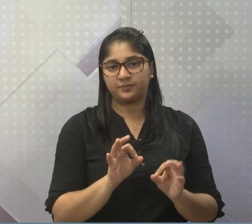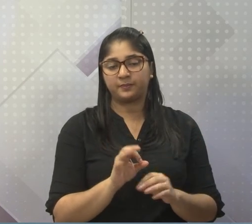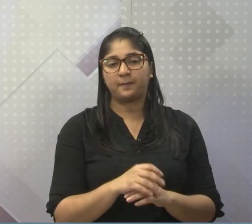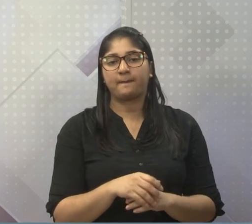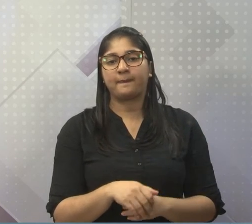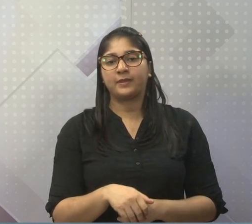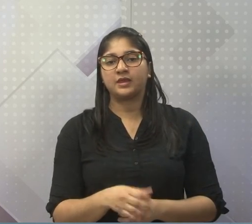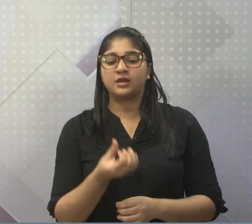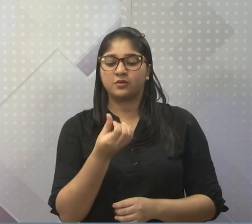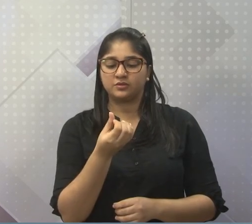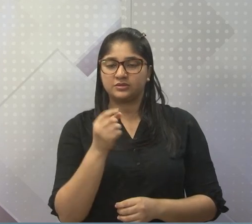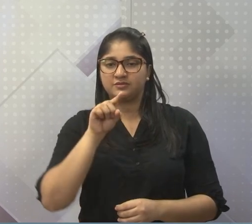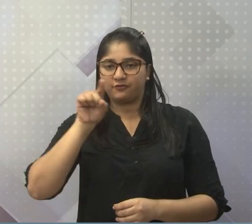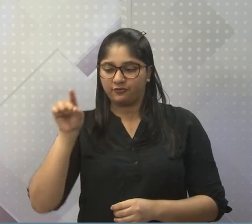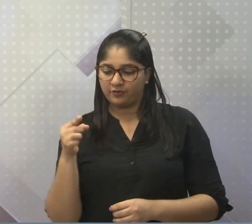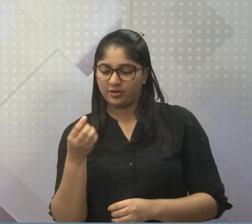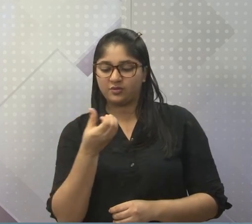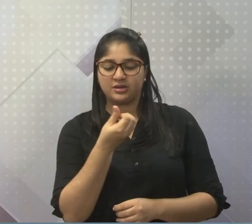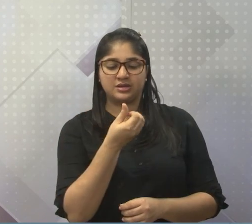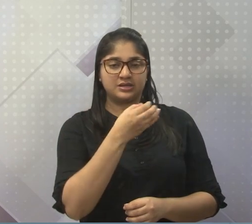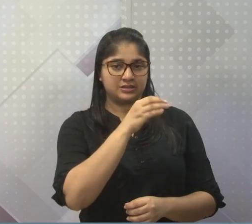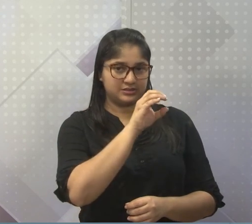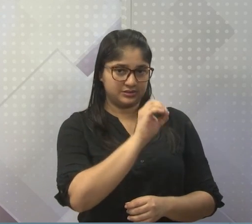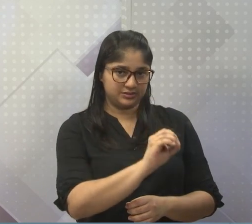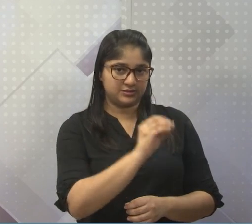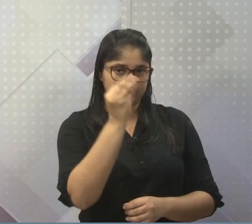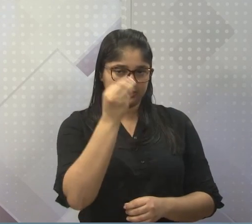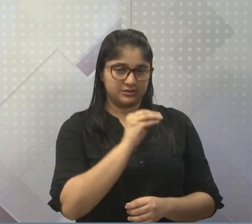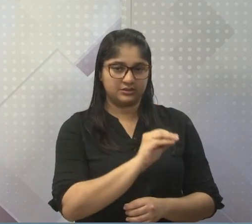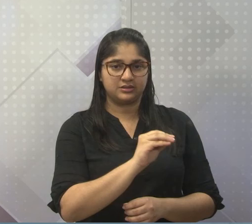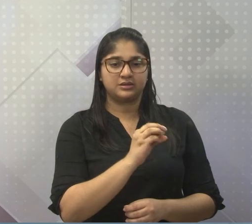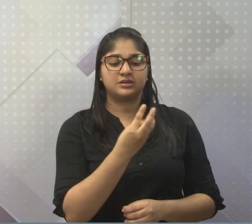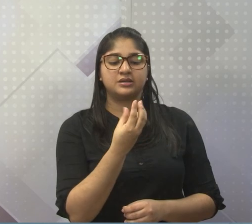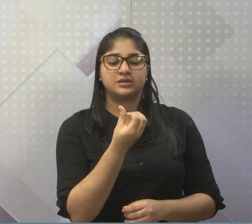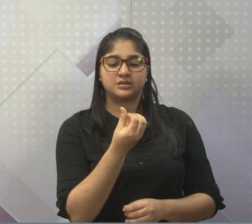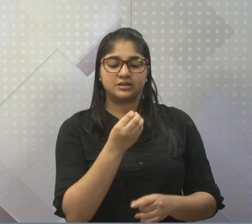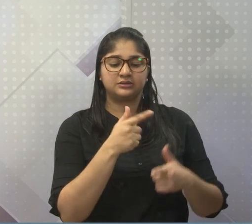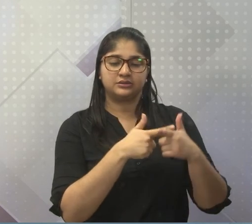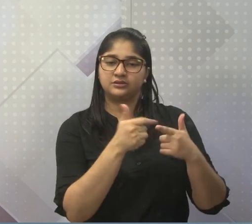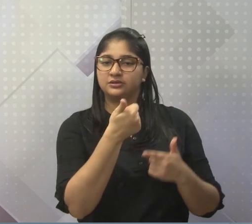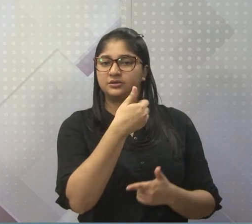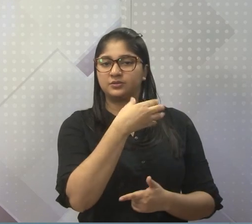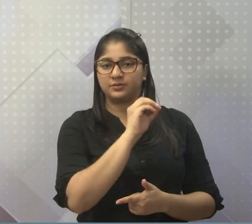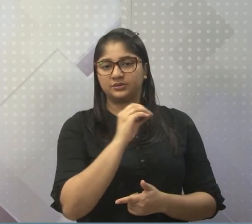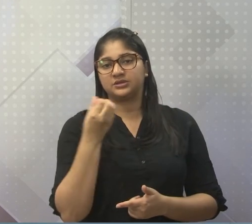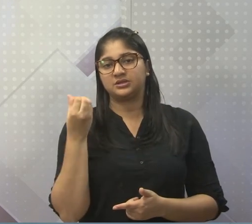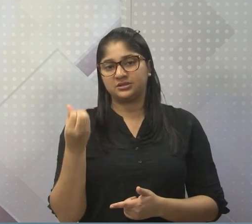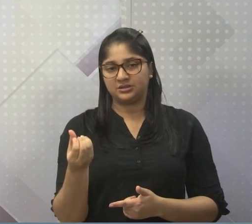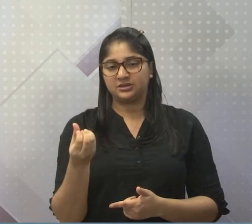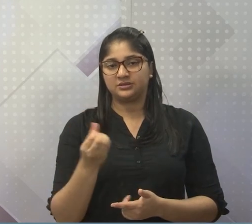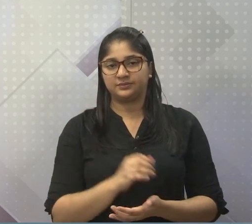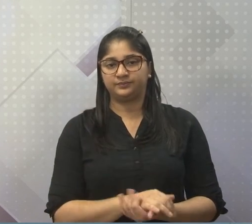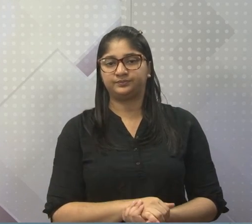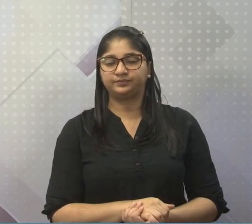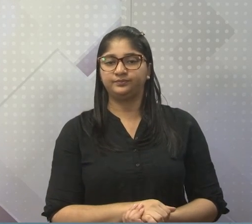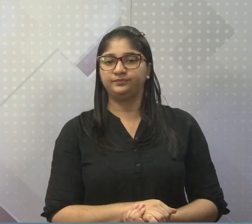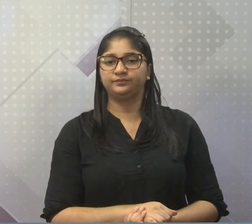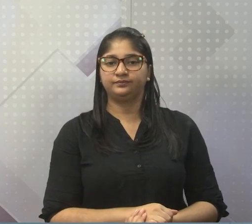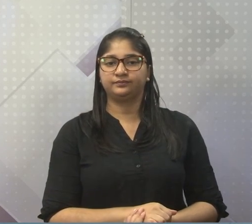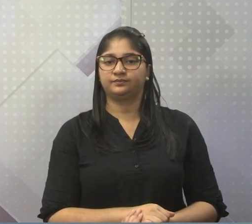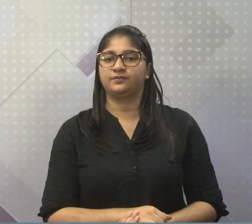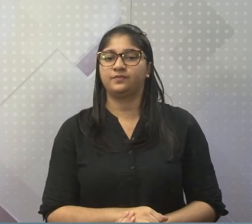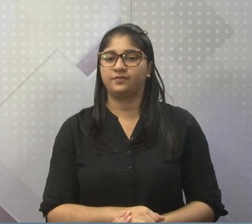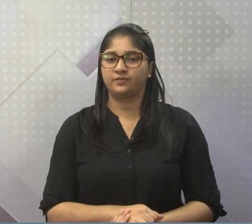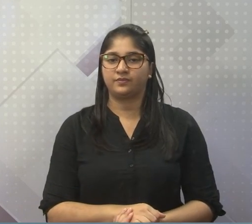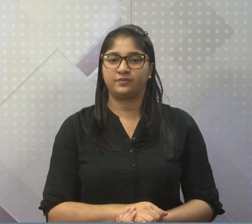zero, a vírgula, e 60 dividido por 10, 6. Agora, nós temos uma divisão